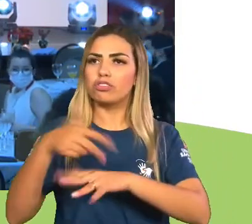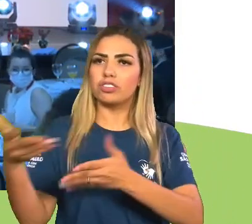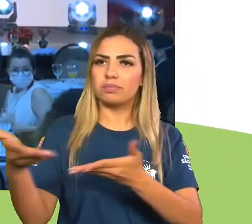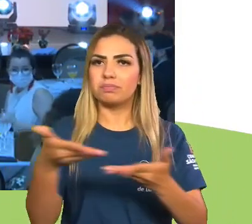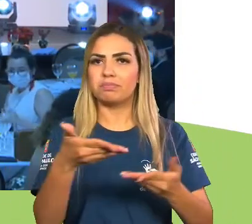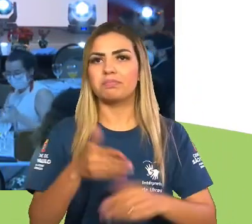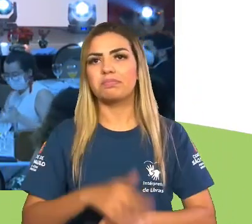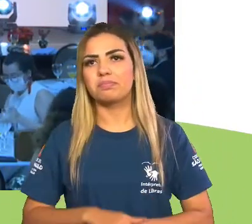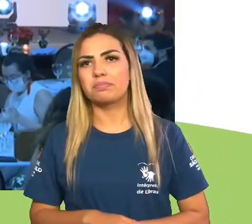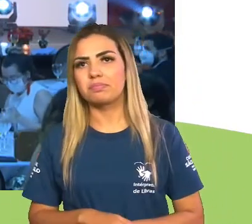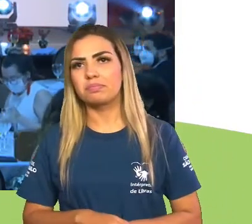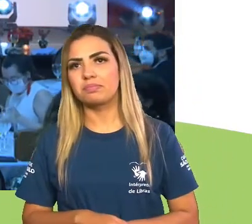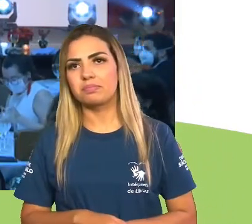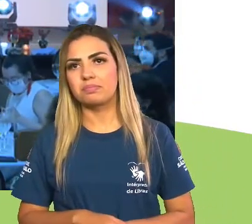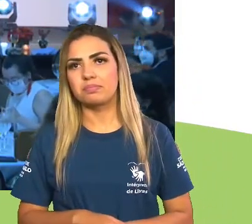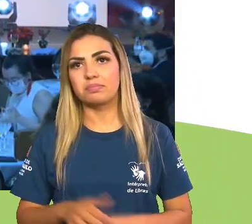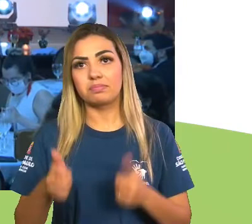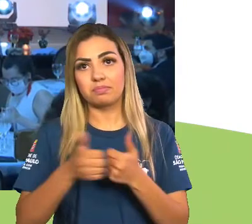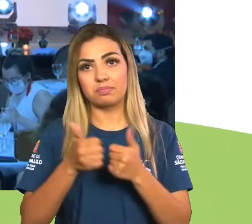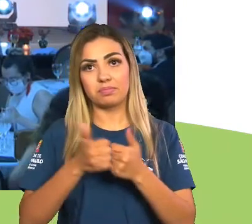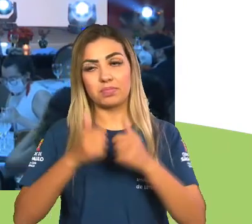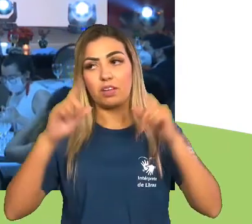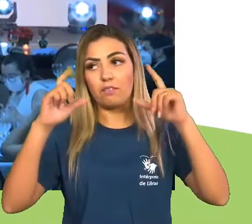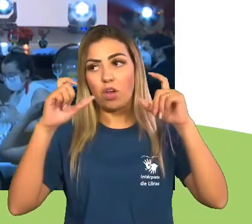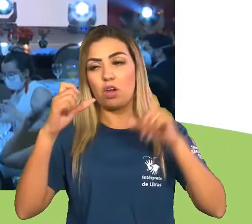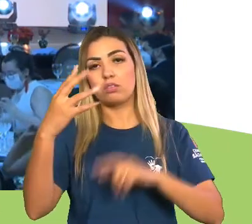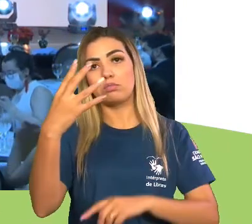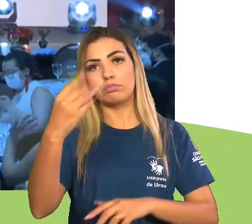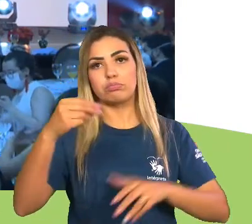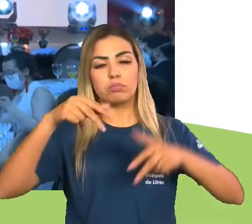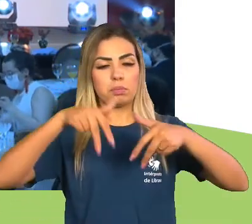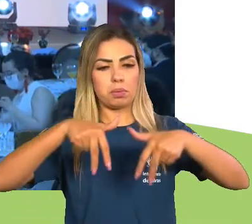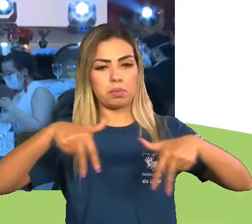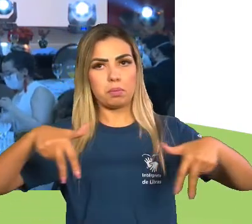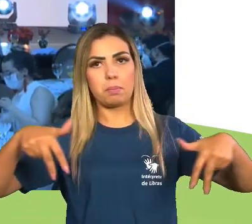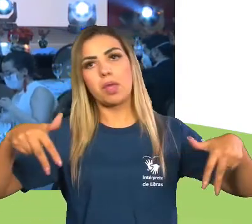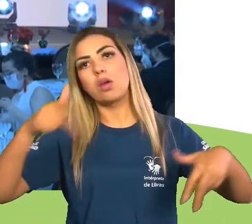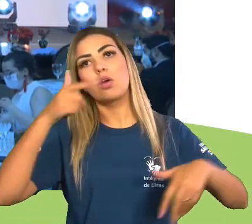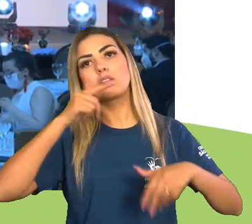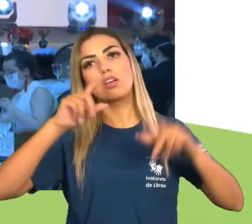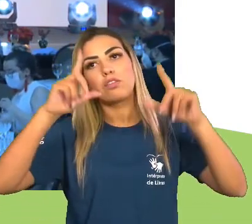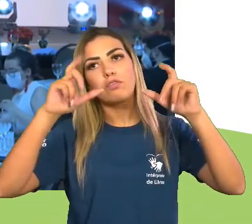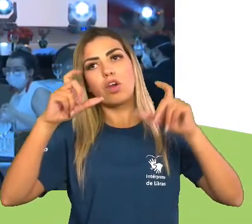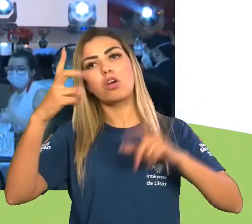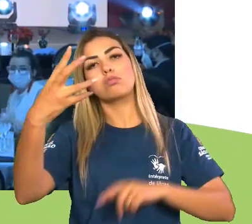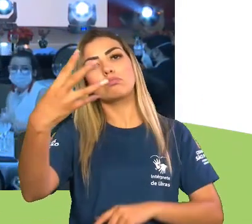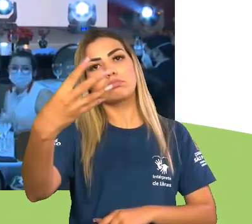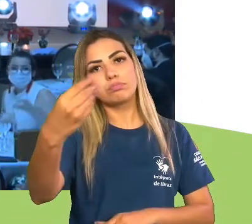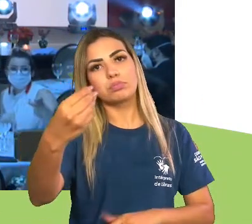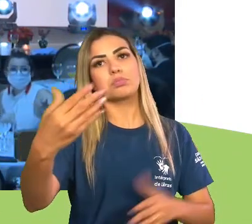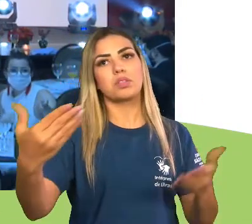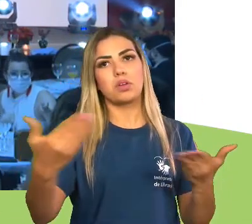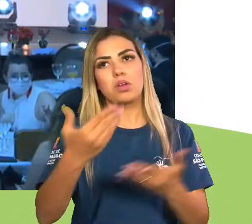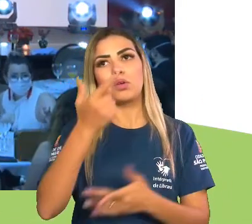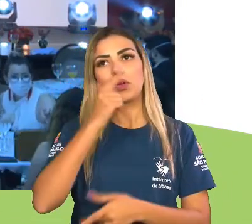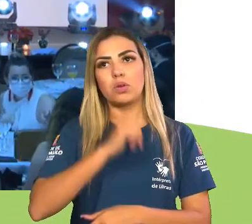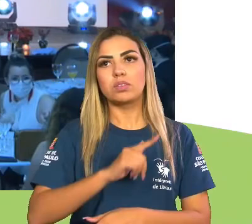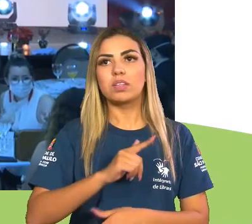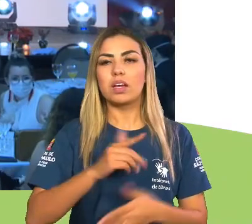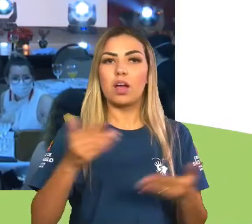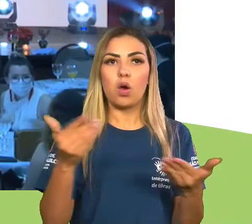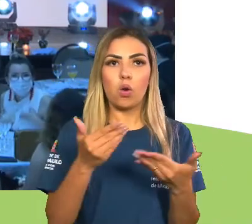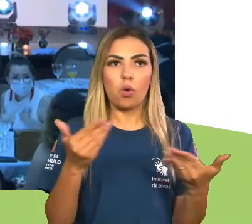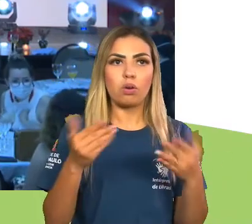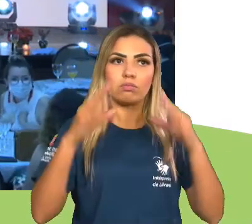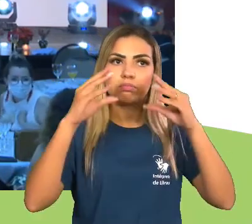A gente já vai fazer a foto reunindo todos os premiados, todo mundo que acompanhou aqui e que fez essa noite